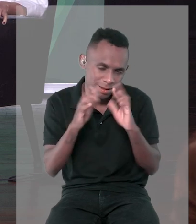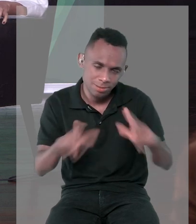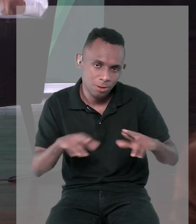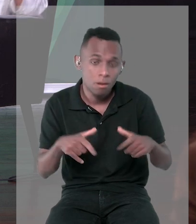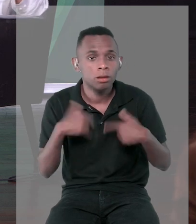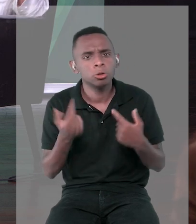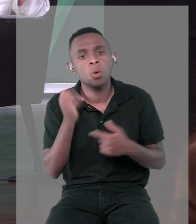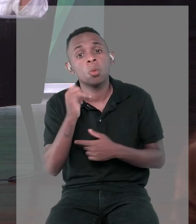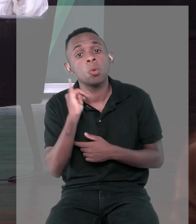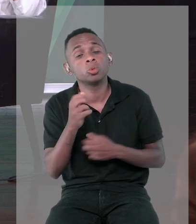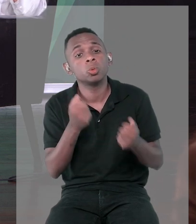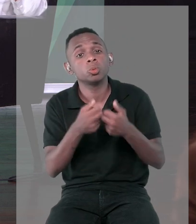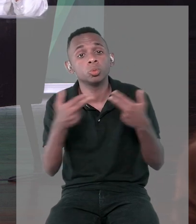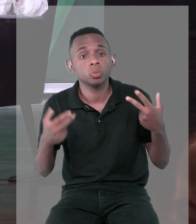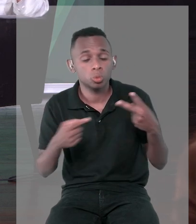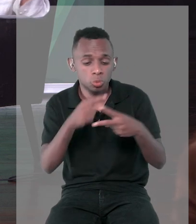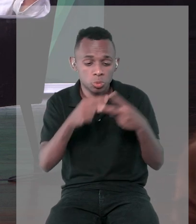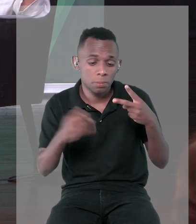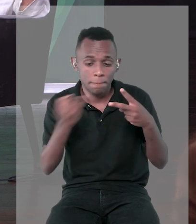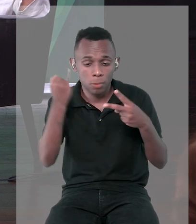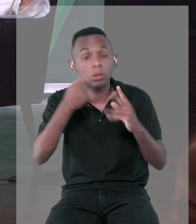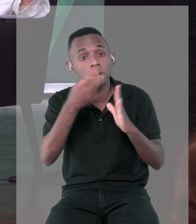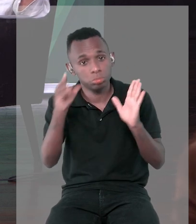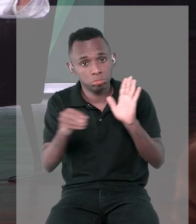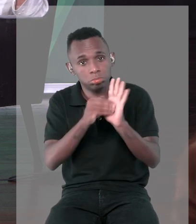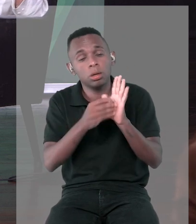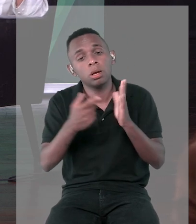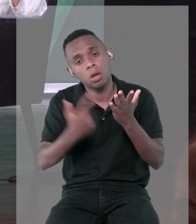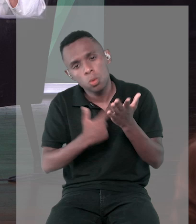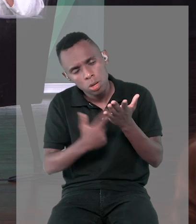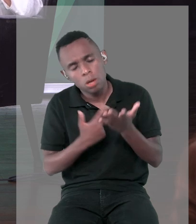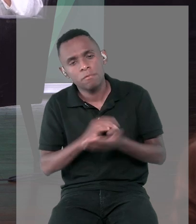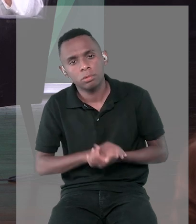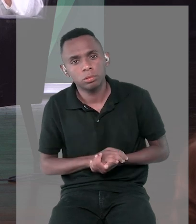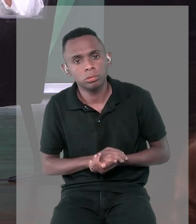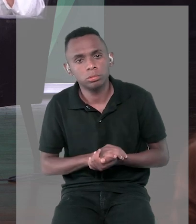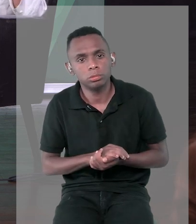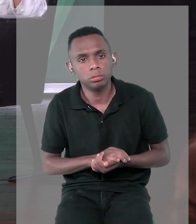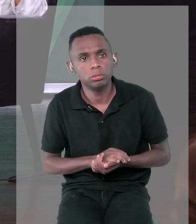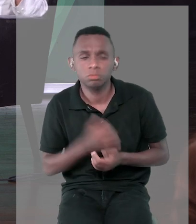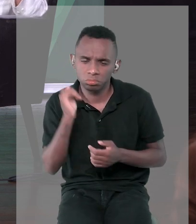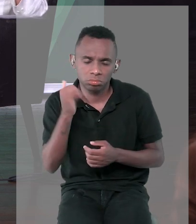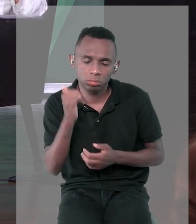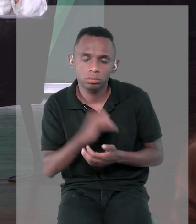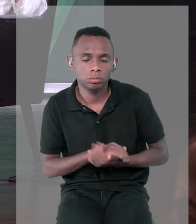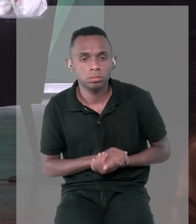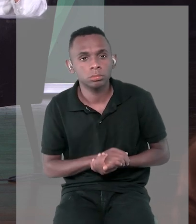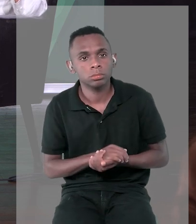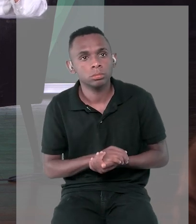assim. Mas ela contou 2 coisas que eu acho importantes que estão no livro. Então, agora vai ser... Eu vou contar,